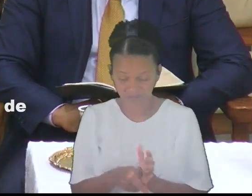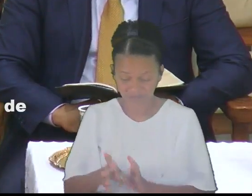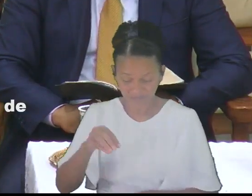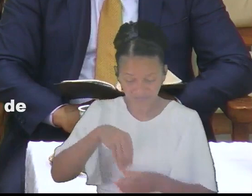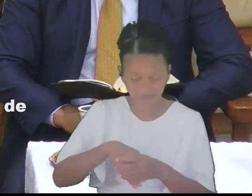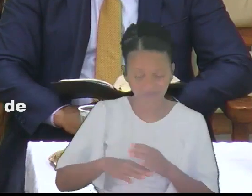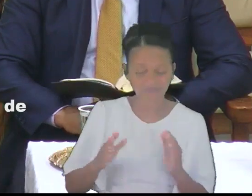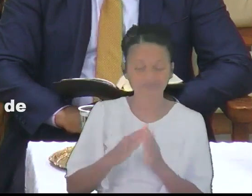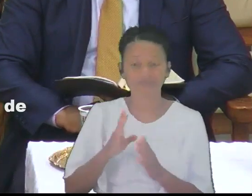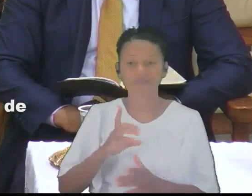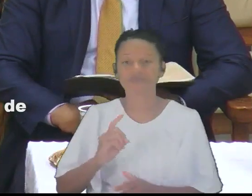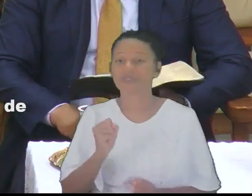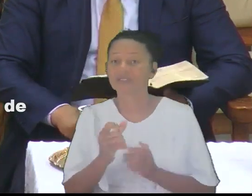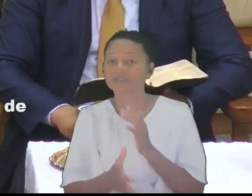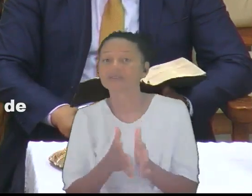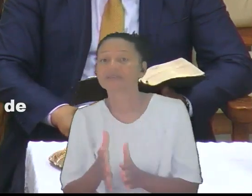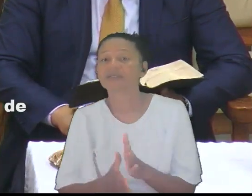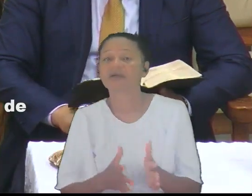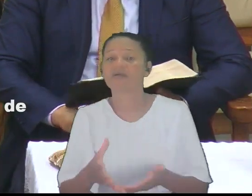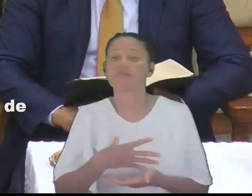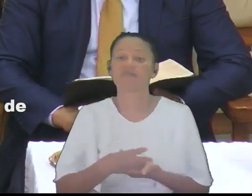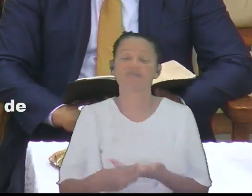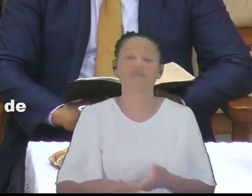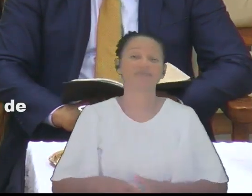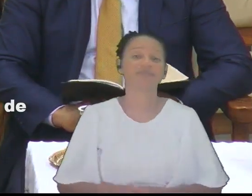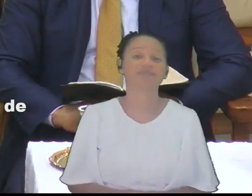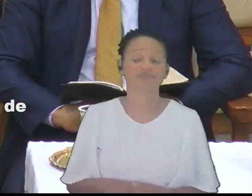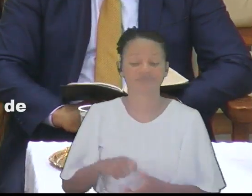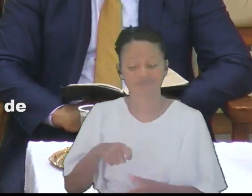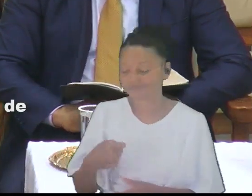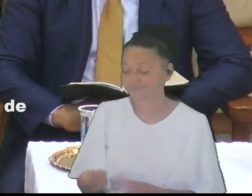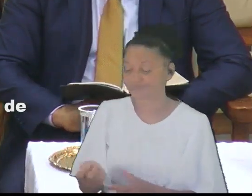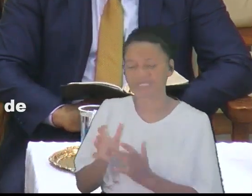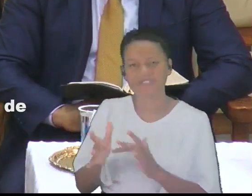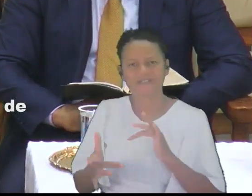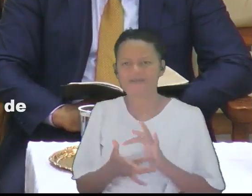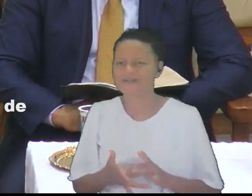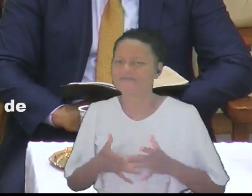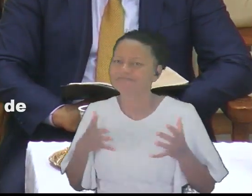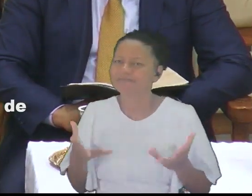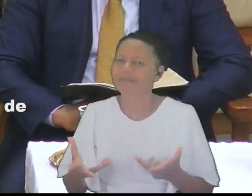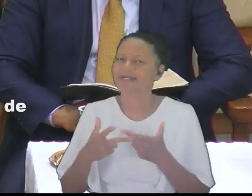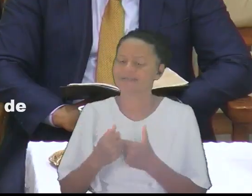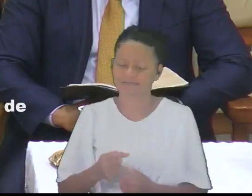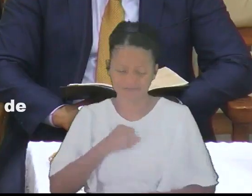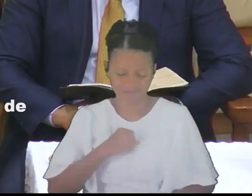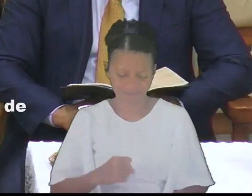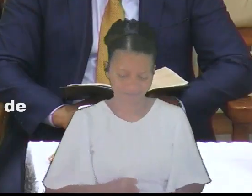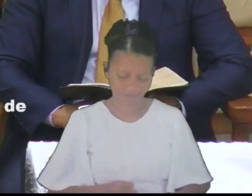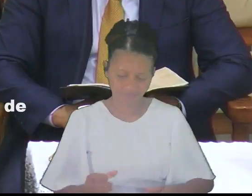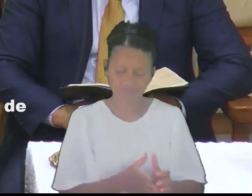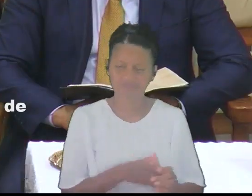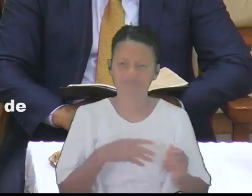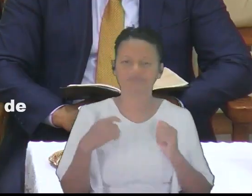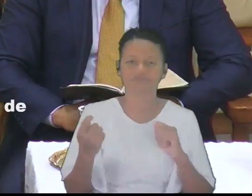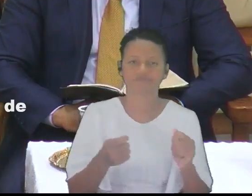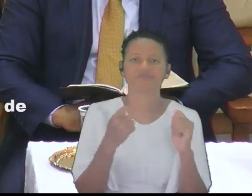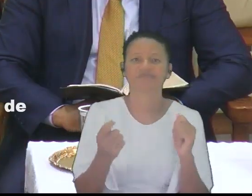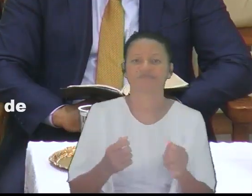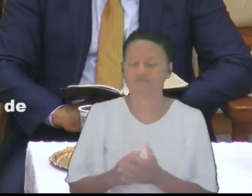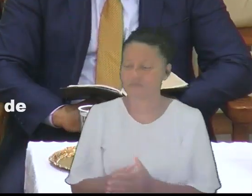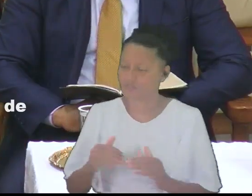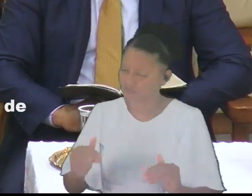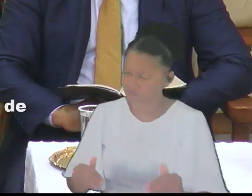ele? Diga o nome dele, por favor, irmão. Jesus. É o grande sacerdote, aleluia, é o